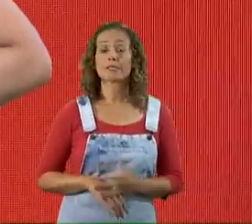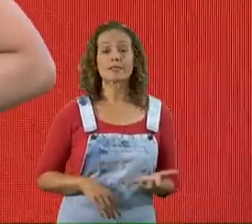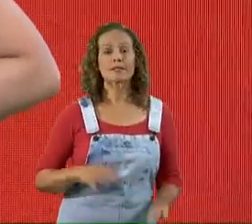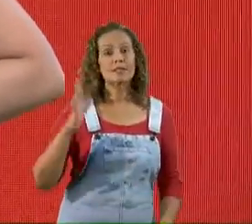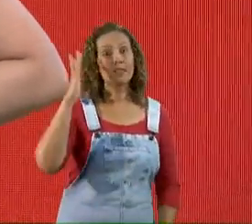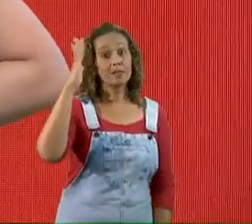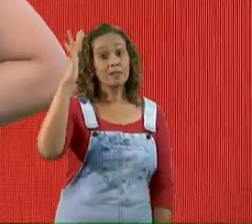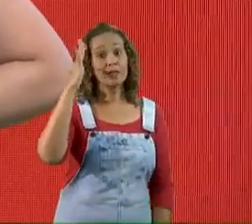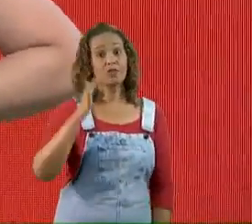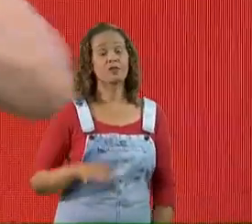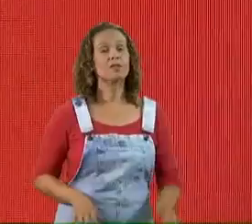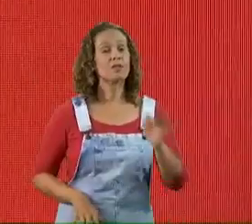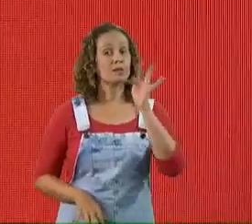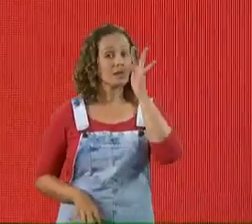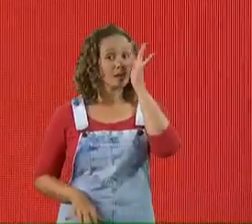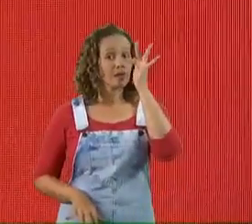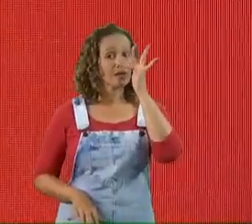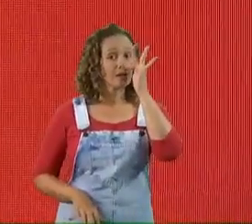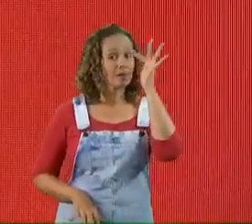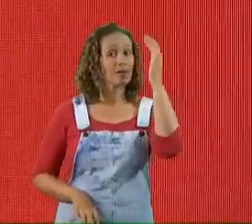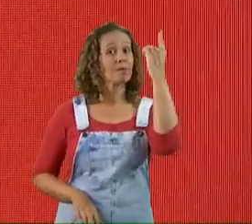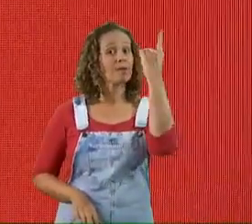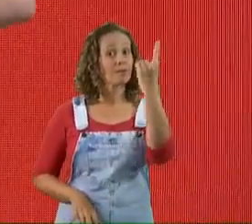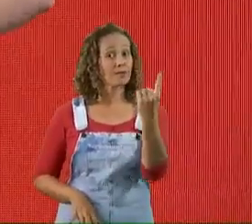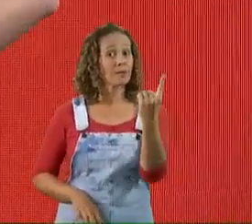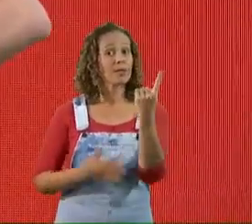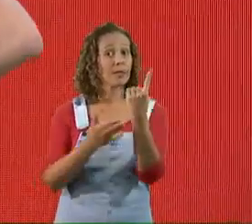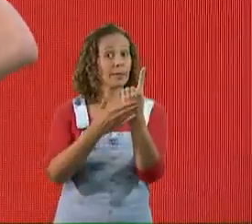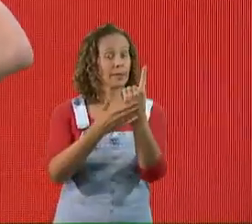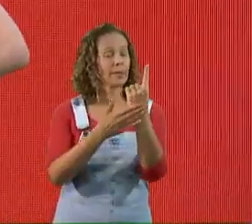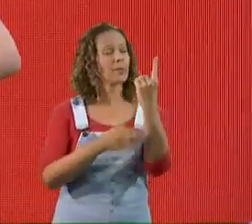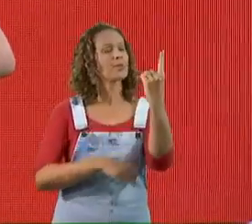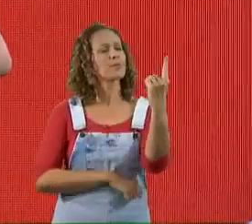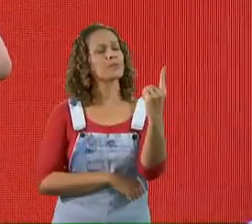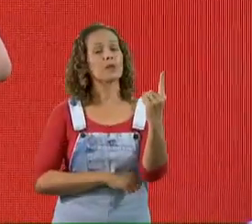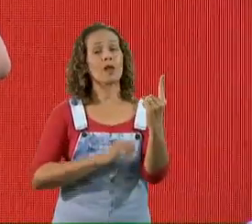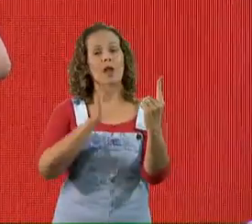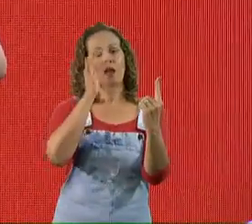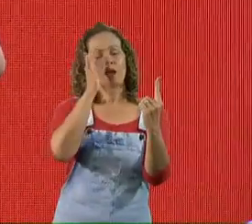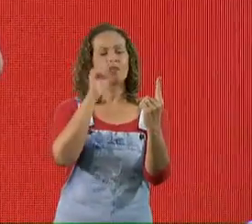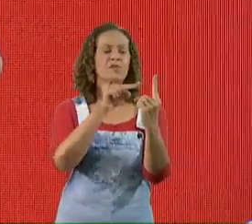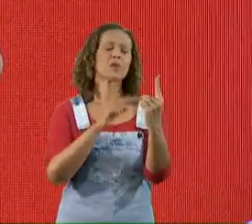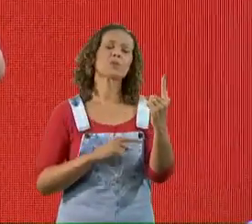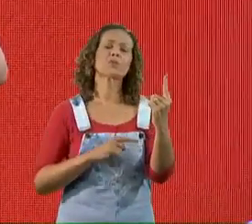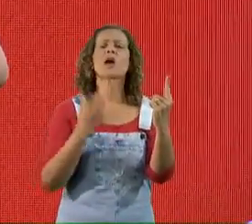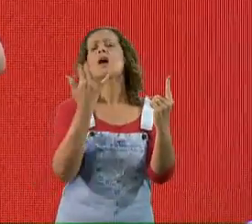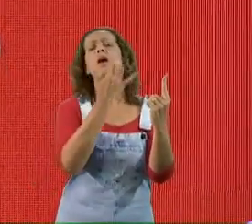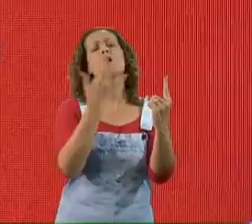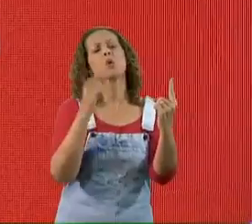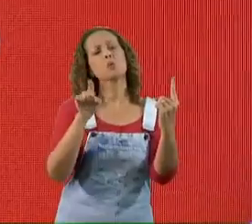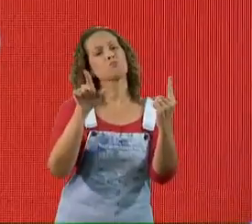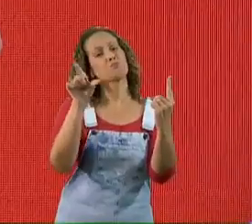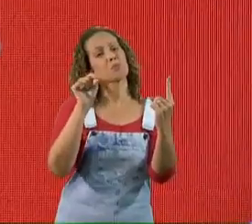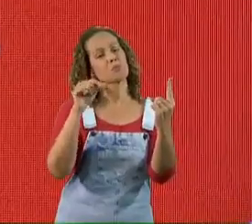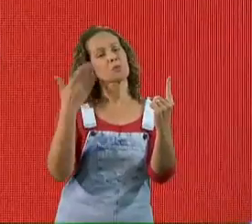Imagine uma flor aqui na minha mão. A cor você pode imaginar.